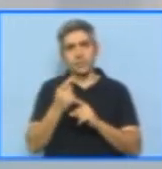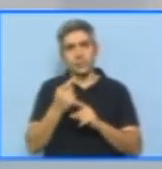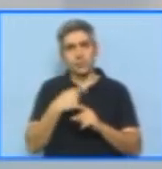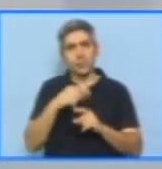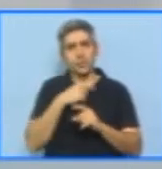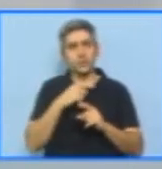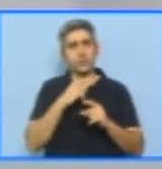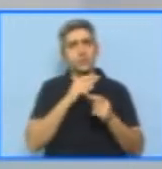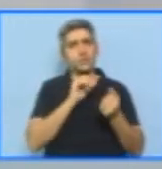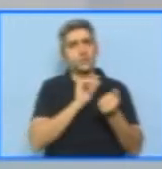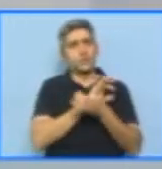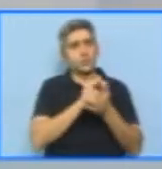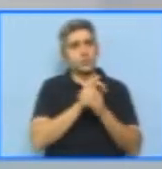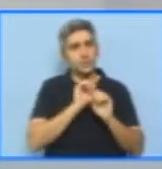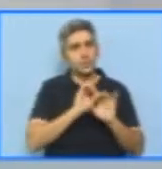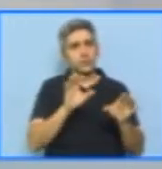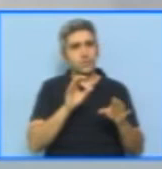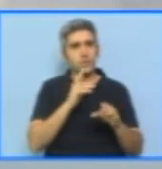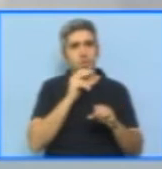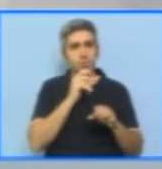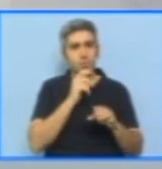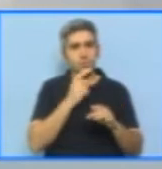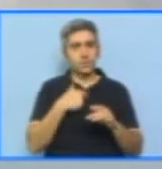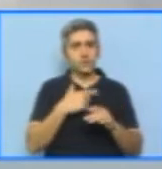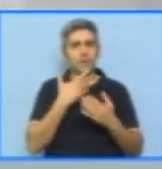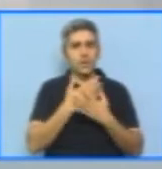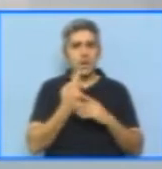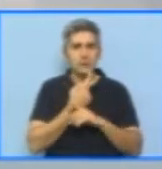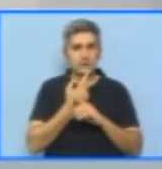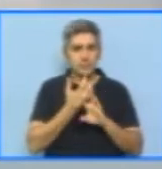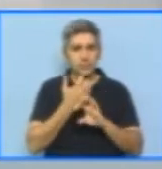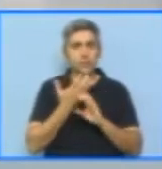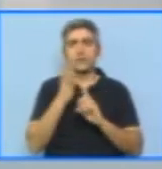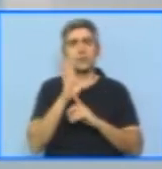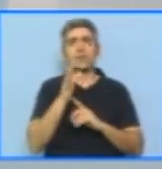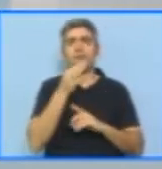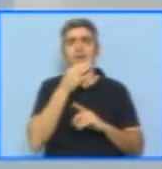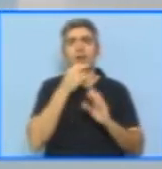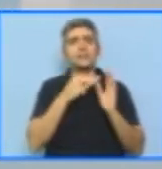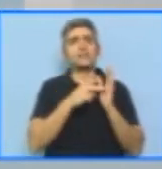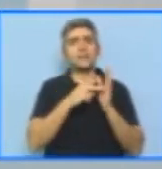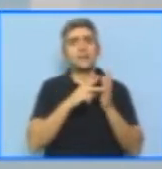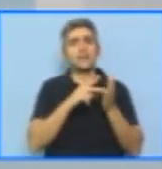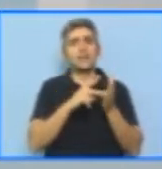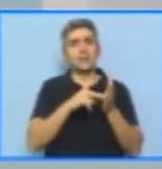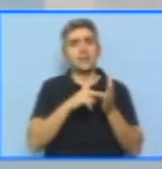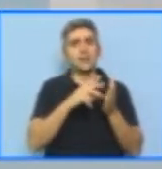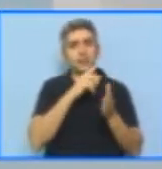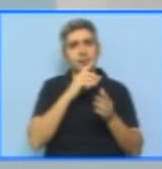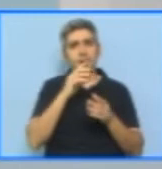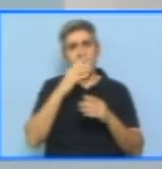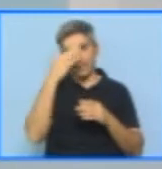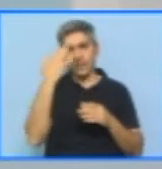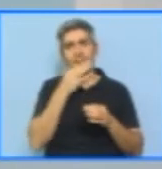tão mórbidos quando tratamos de coisas horríveis. É evidente que falar da Síria com beleza é difícil no momento em que